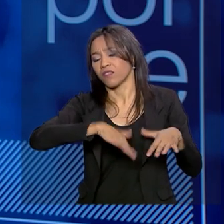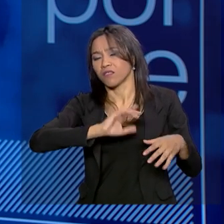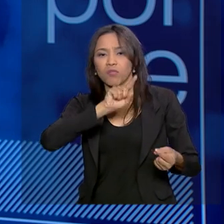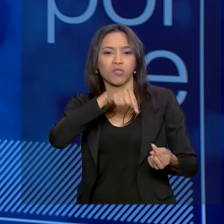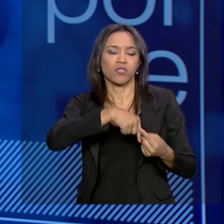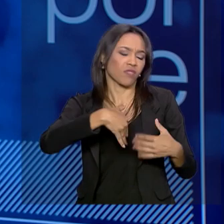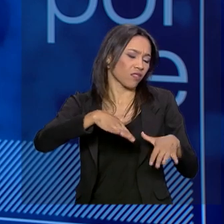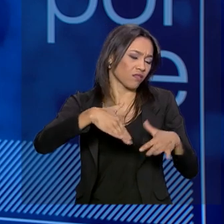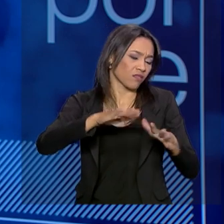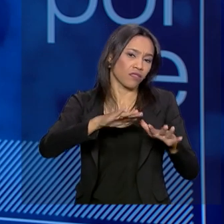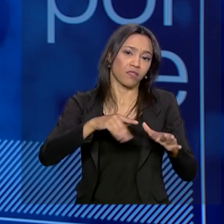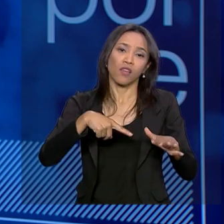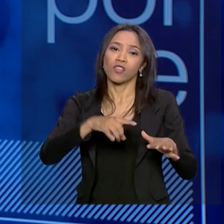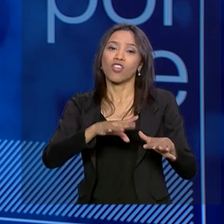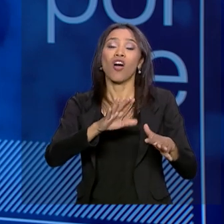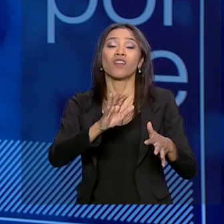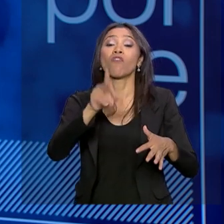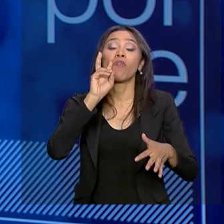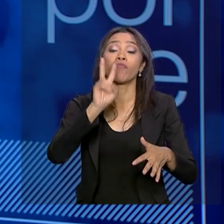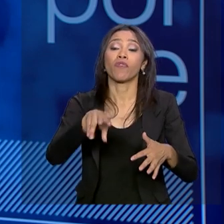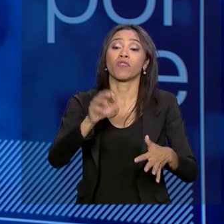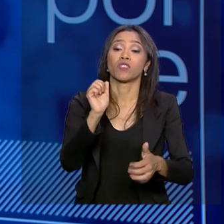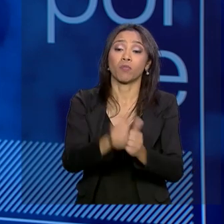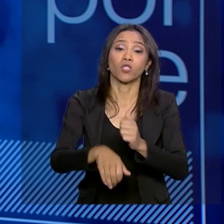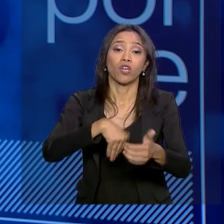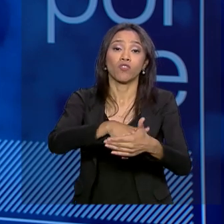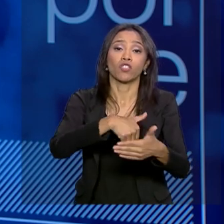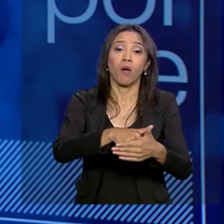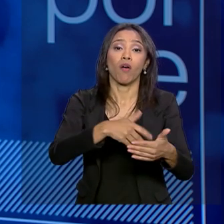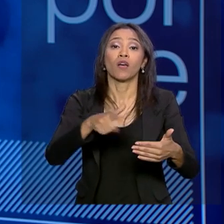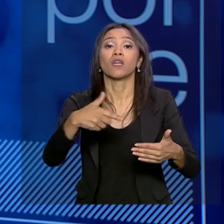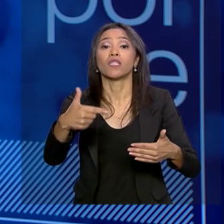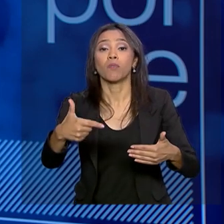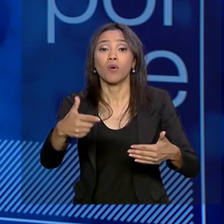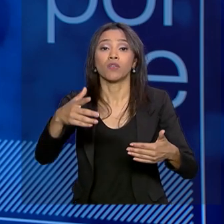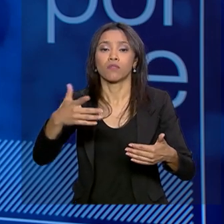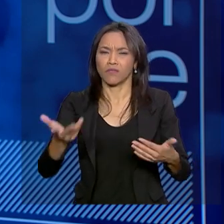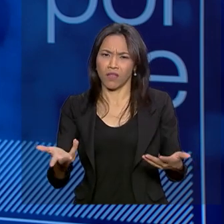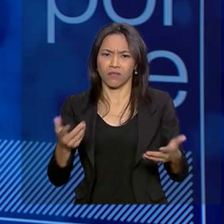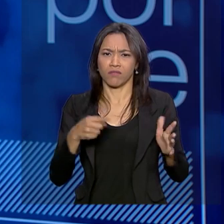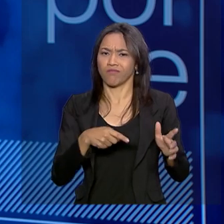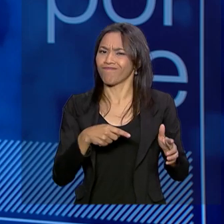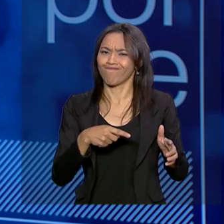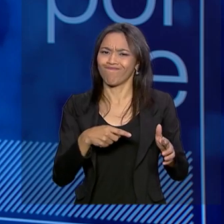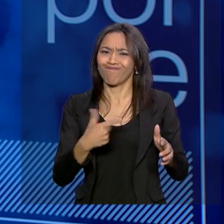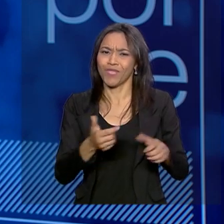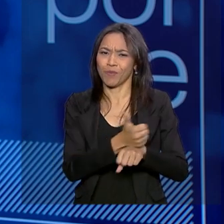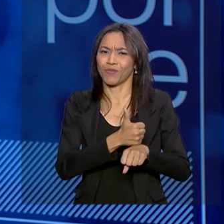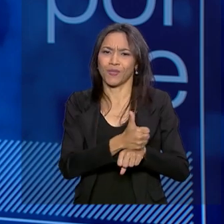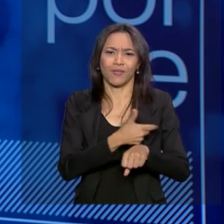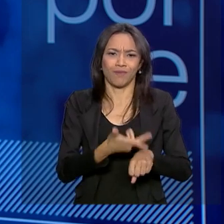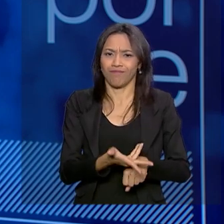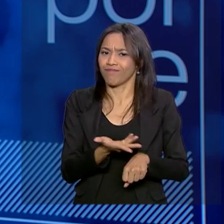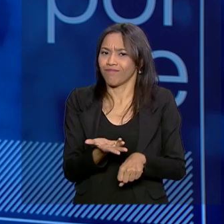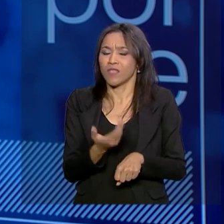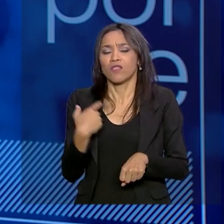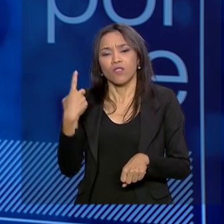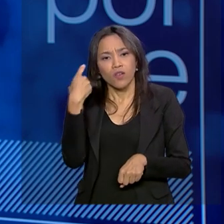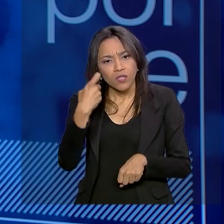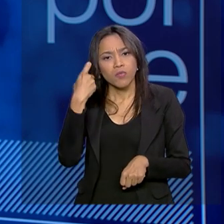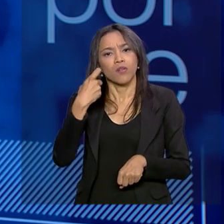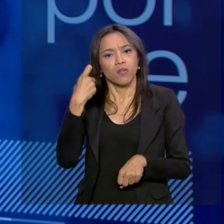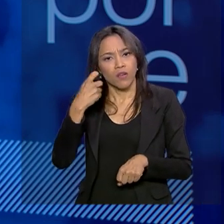objetivo imediato, o jogo da semana, e o objetivo final, o seu último dia de mandato. Então, nós estamos preocupados com o